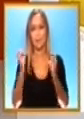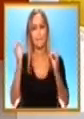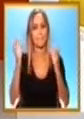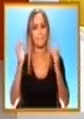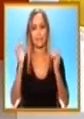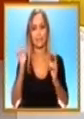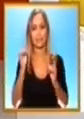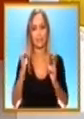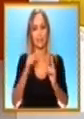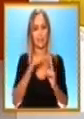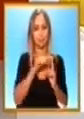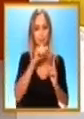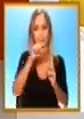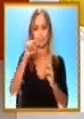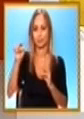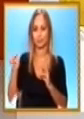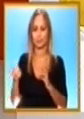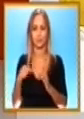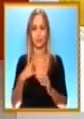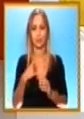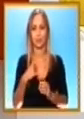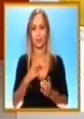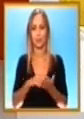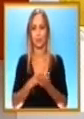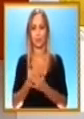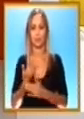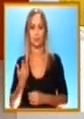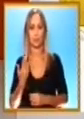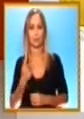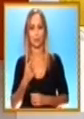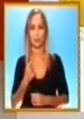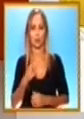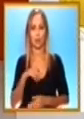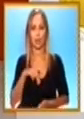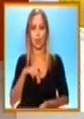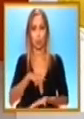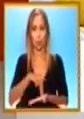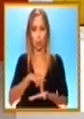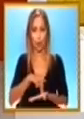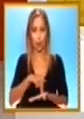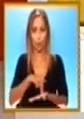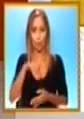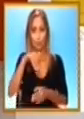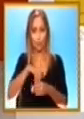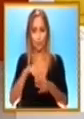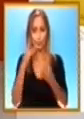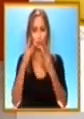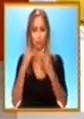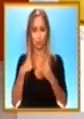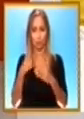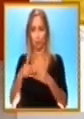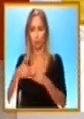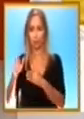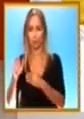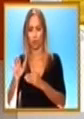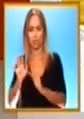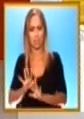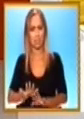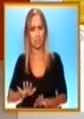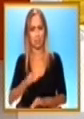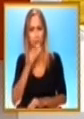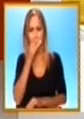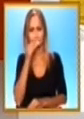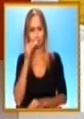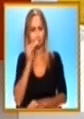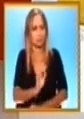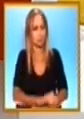deles, ou a vários, E eu estava sempre fora. Mas no palco ou fora do... Não, no palco. Eu fora do palco sou... Ela fora do palco é assim